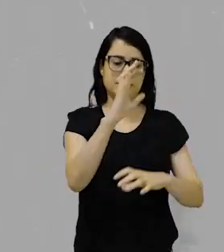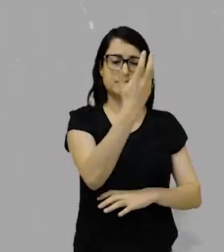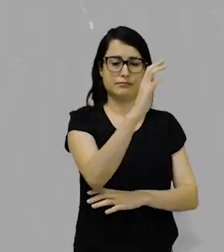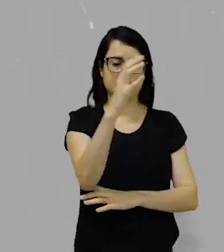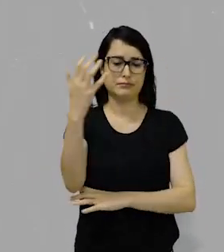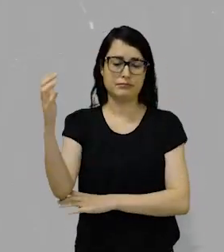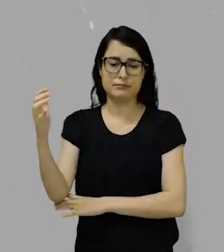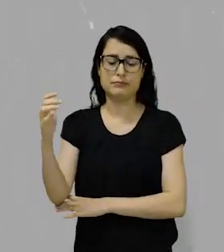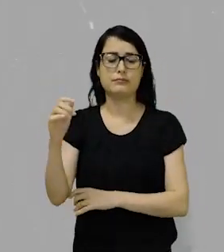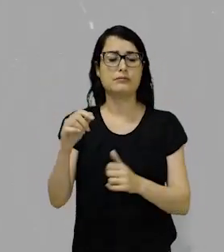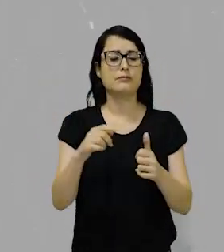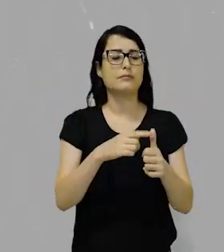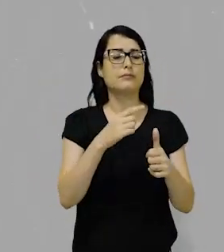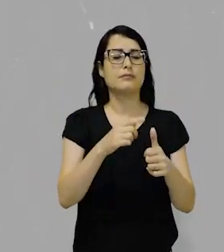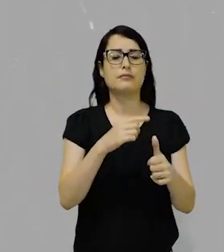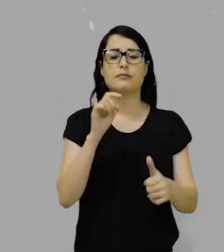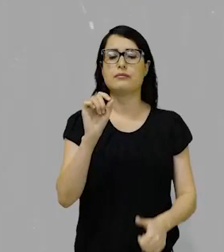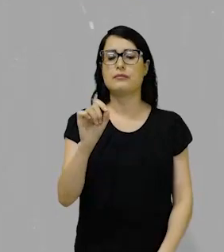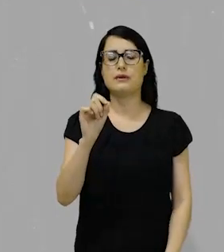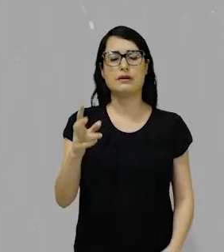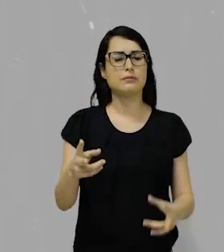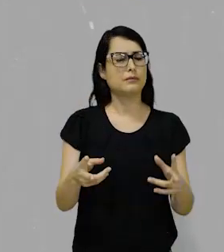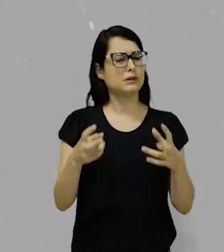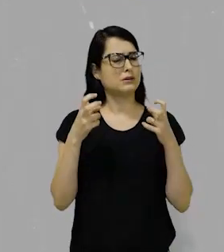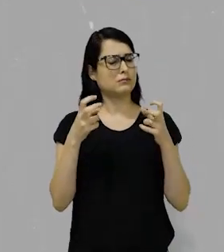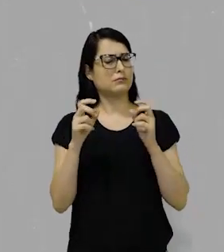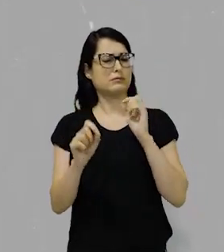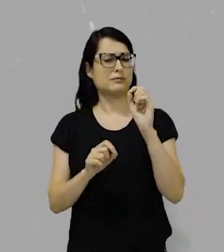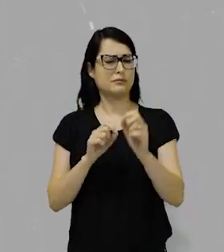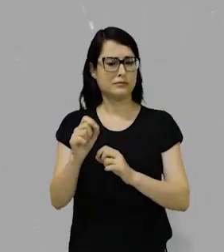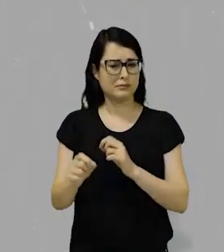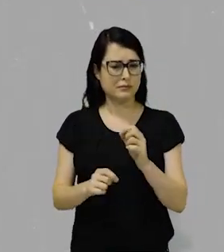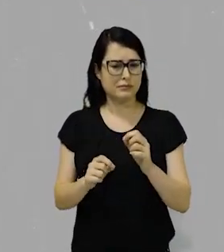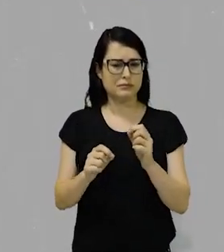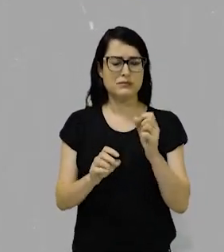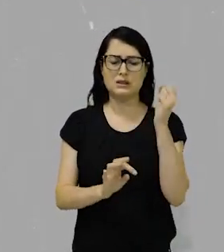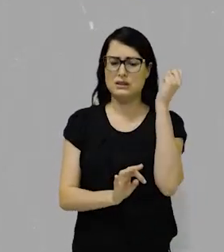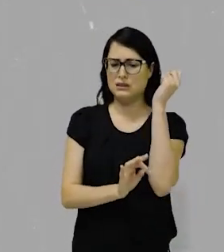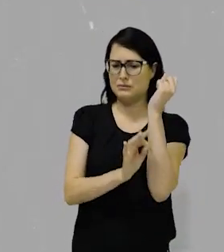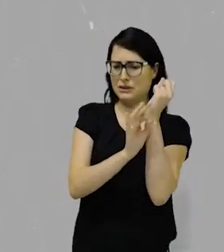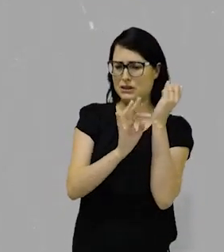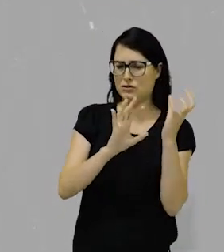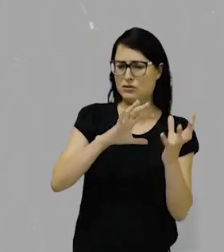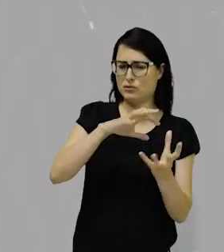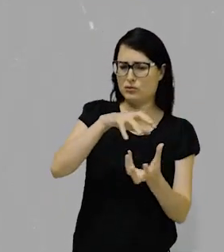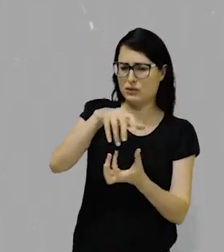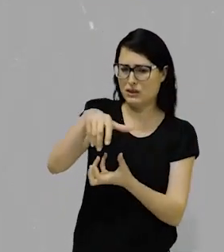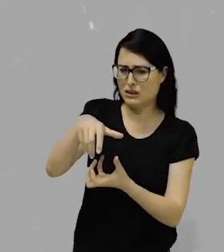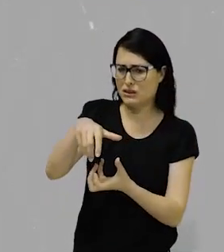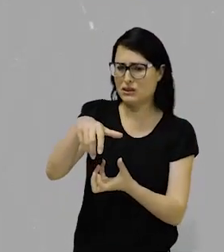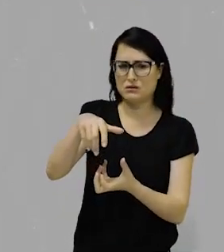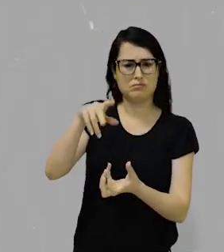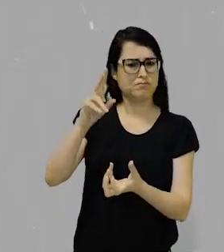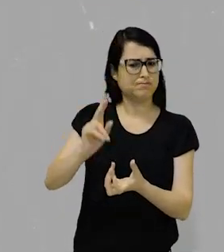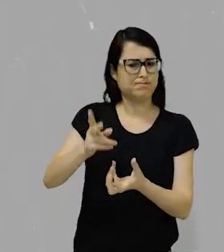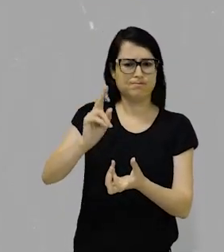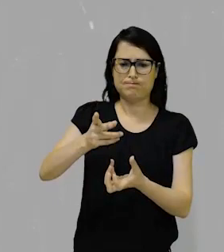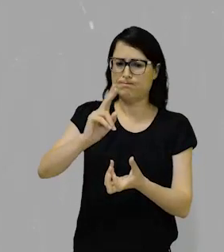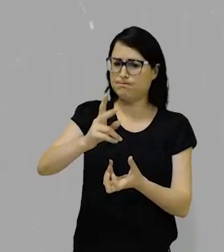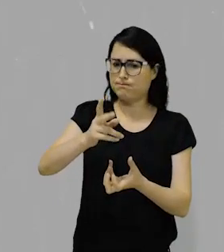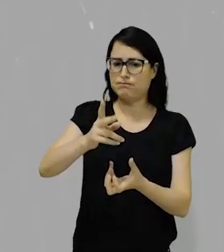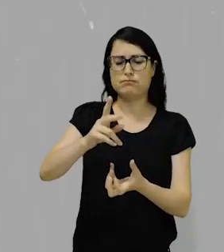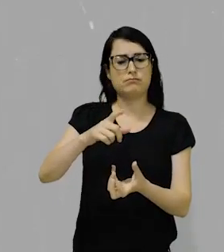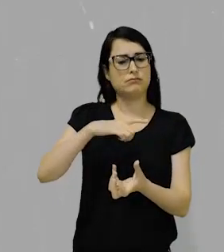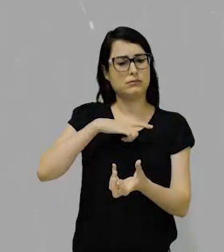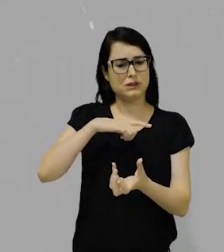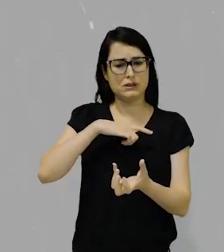A primeira delas é o seguinte: começa a se perceber que o aumento da temperatura do planeta ele é constante. Então, existe um problema no mundo